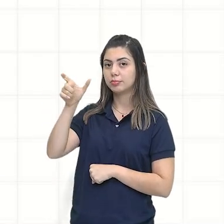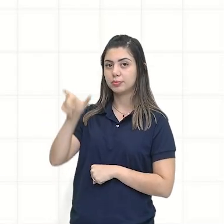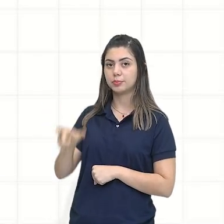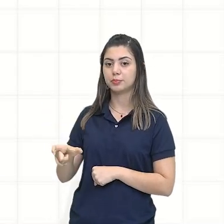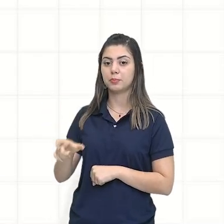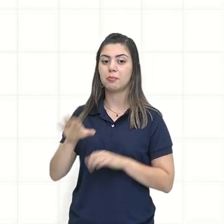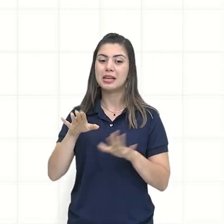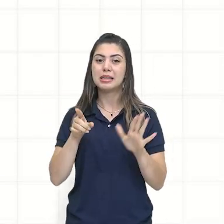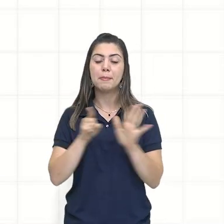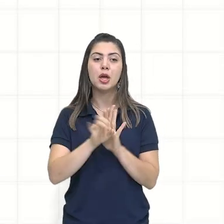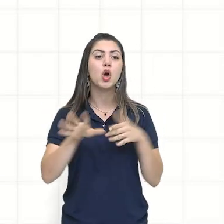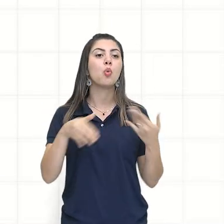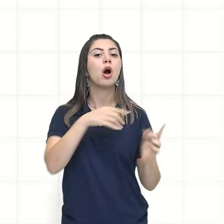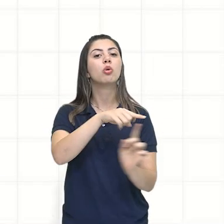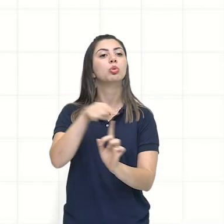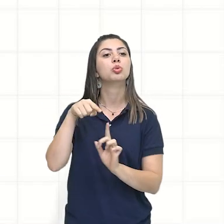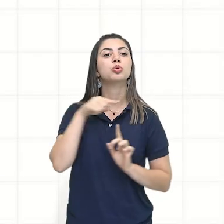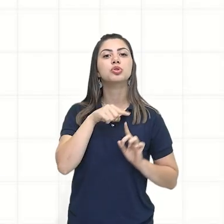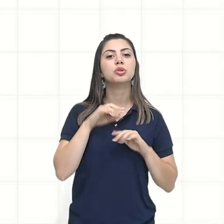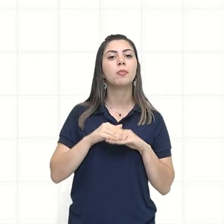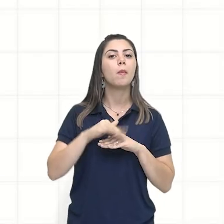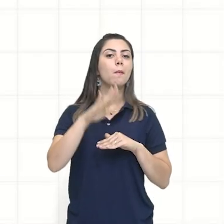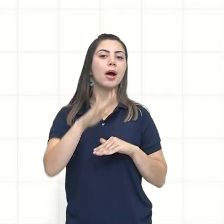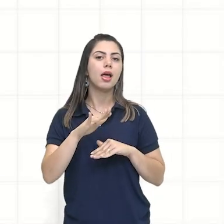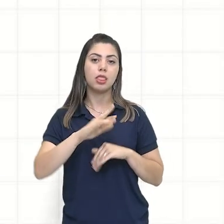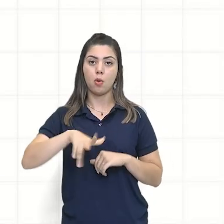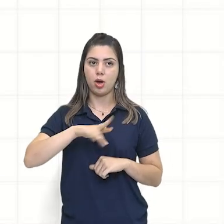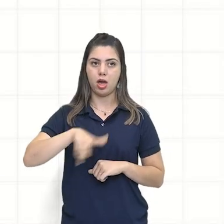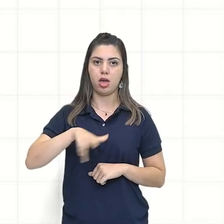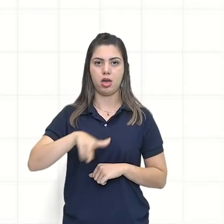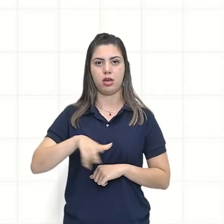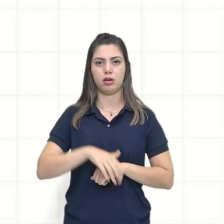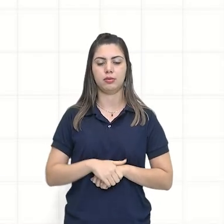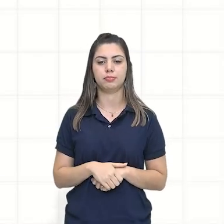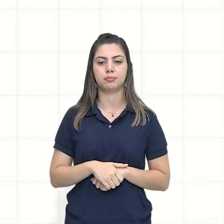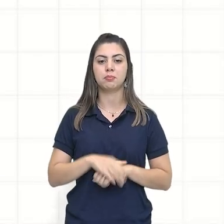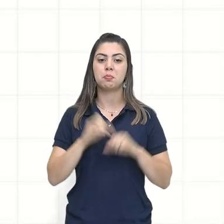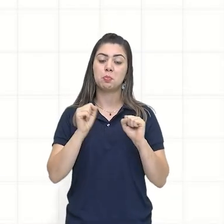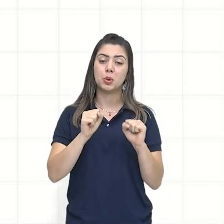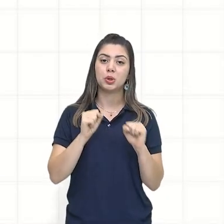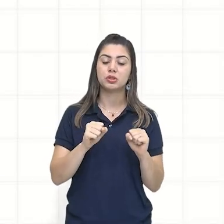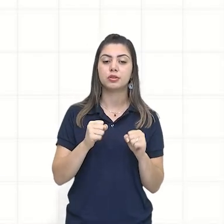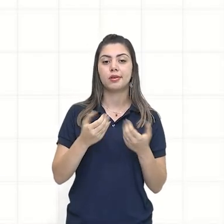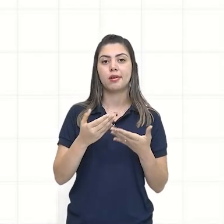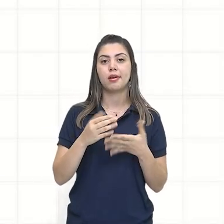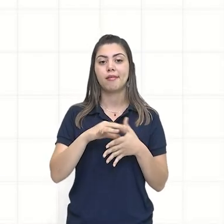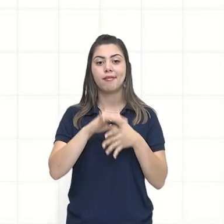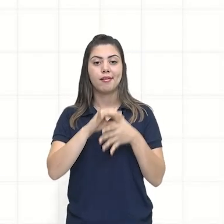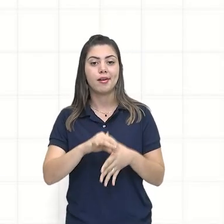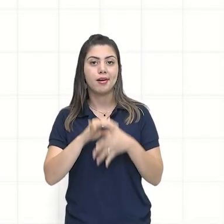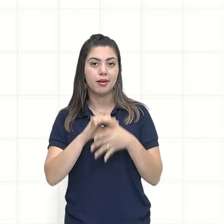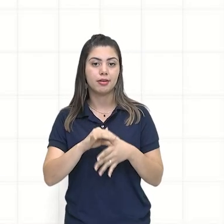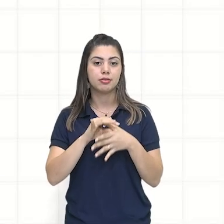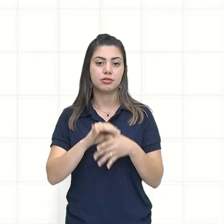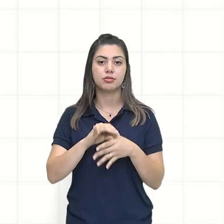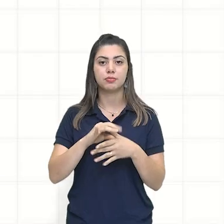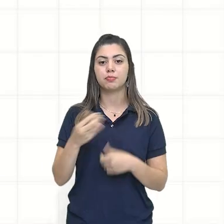está especificando que tipo de proteína é. Ela pode ser de quê? Carne,